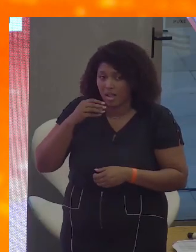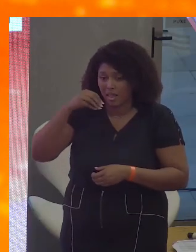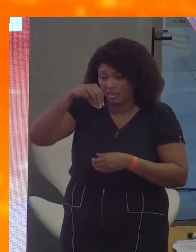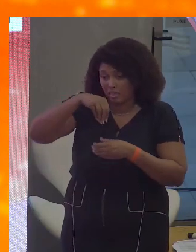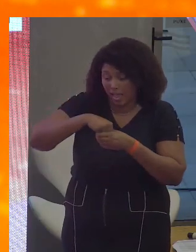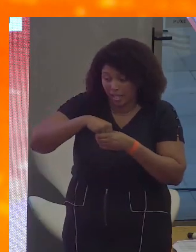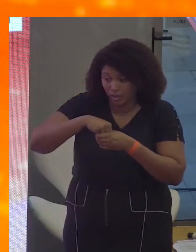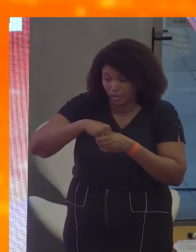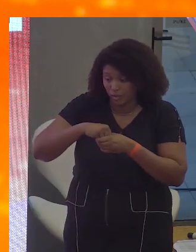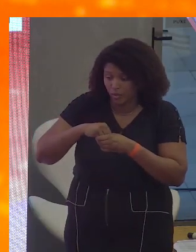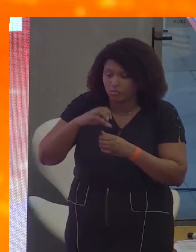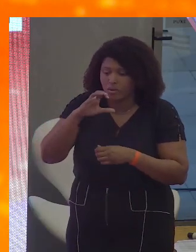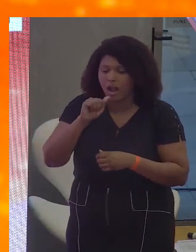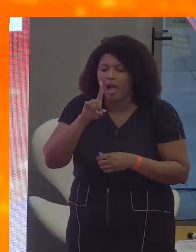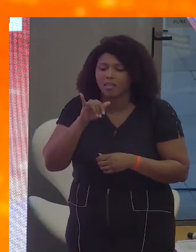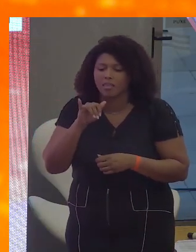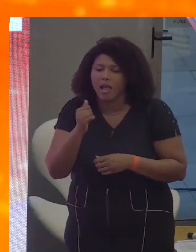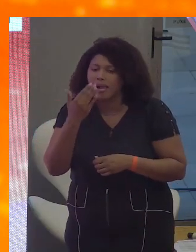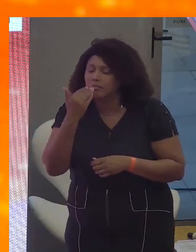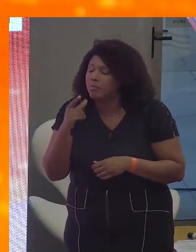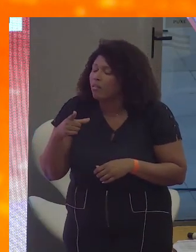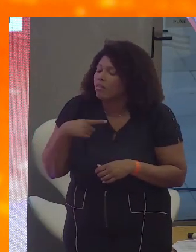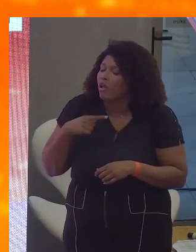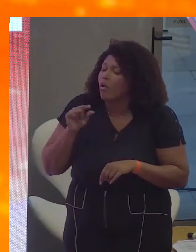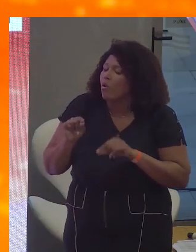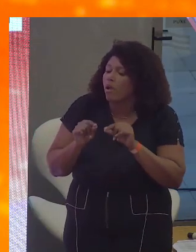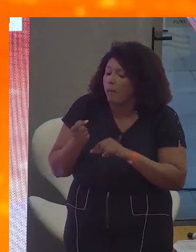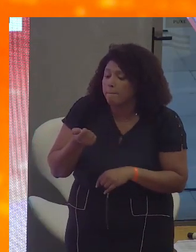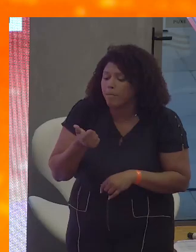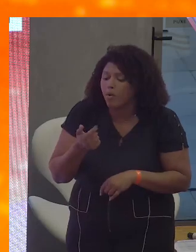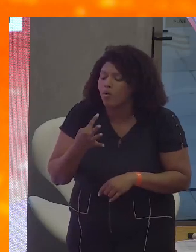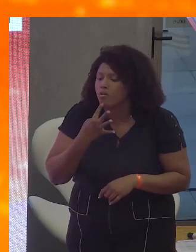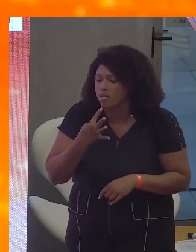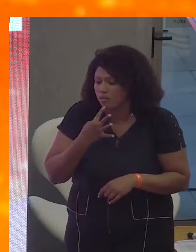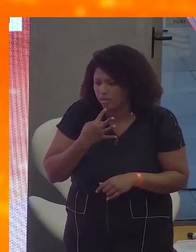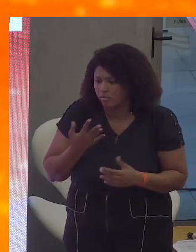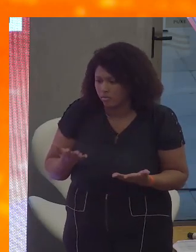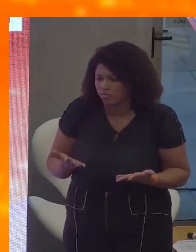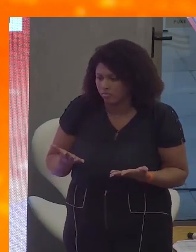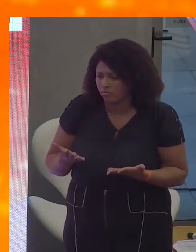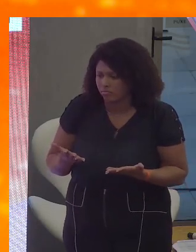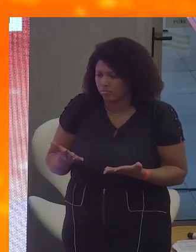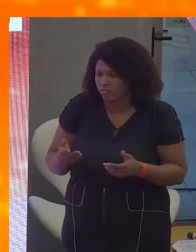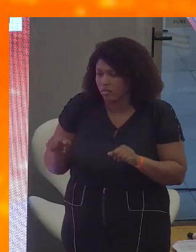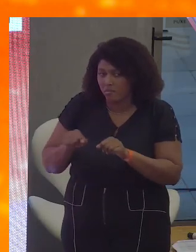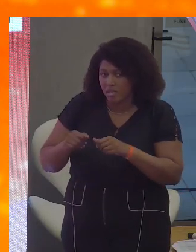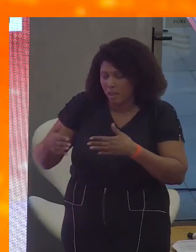cadeia alimentar, eu tenho pouco conhecimento da cadeia produtiva.